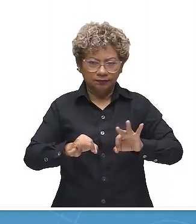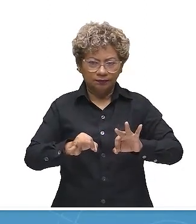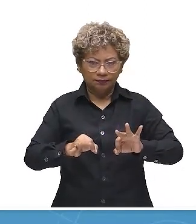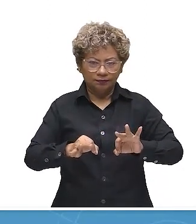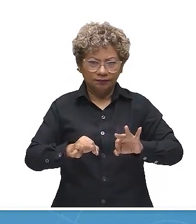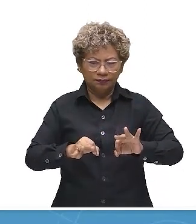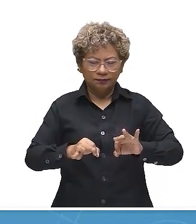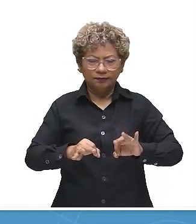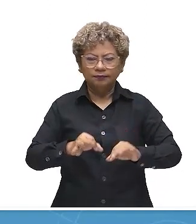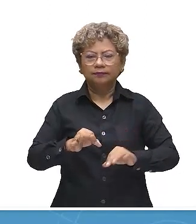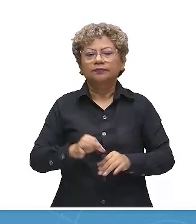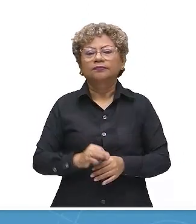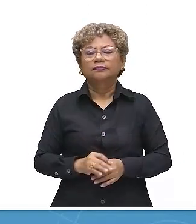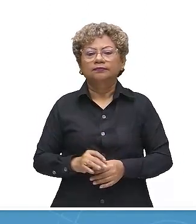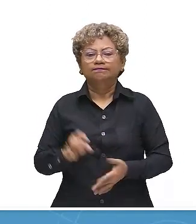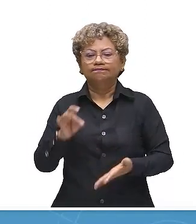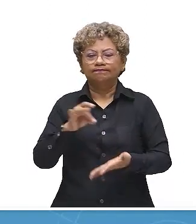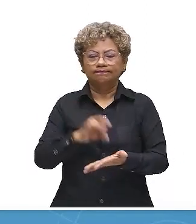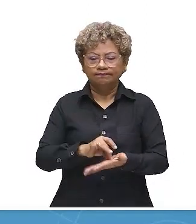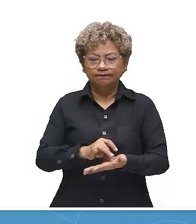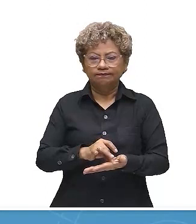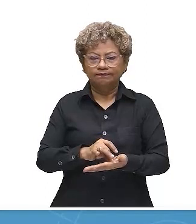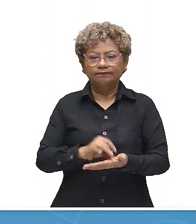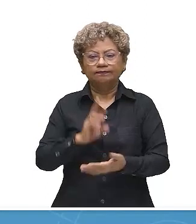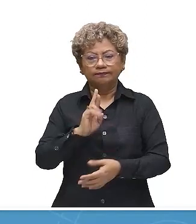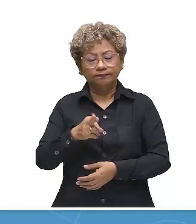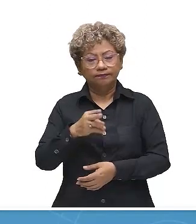8 vezes 8, 64.